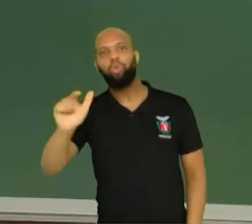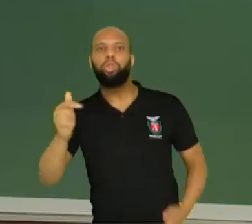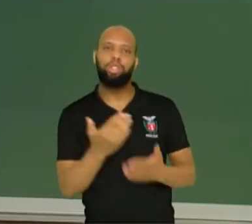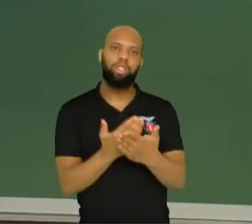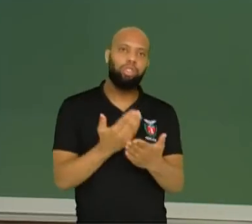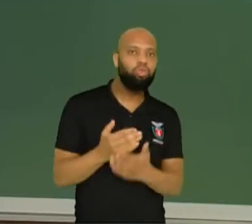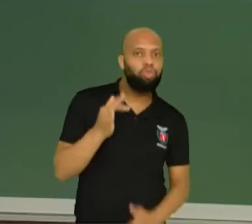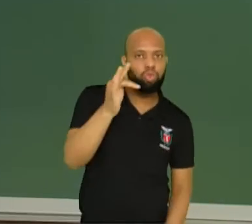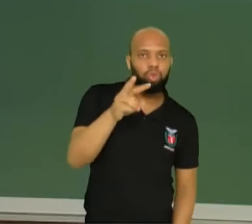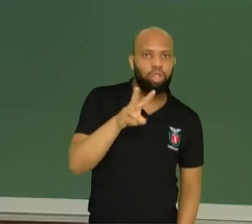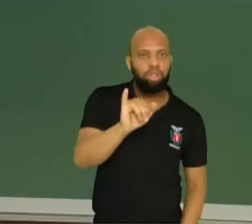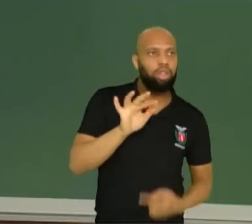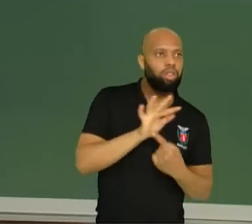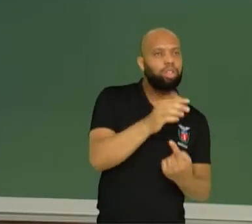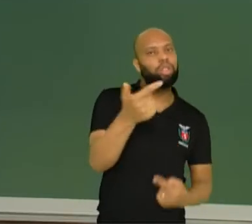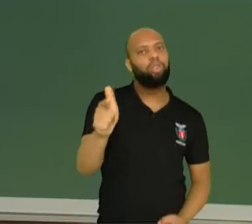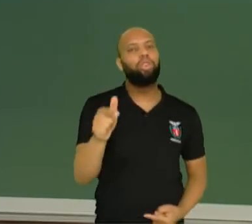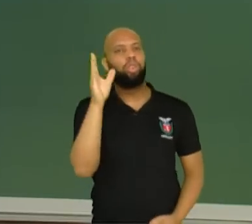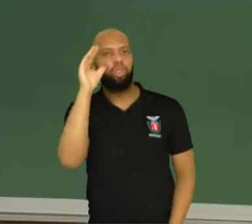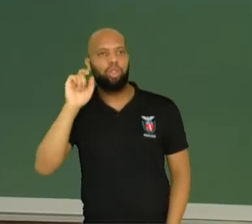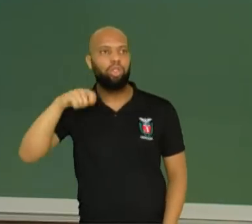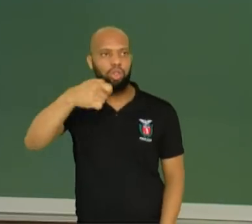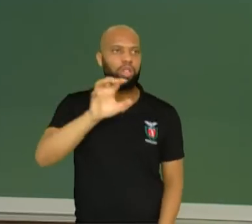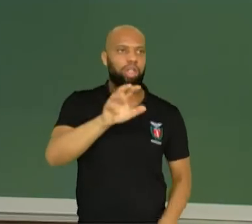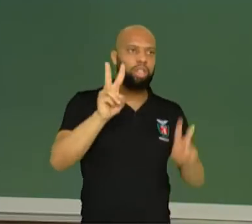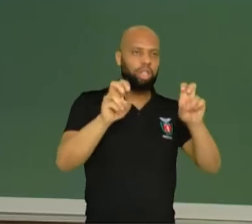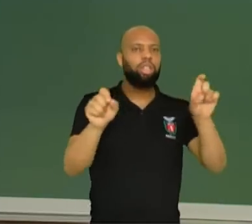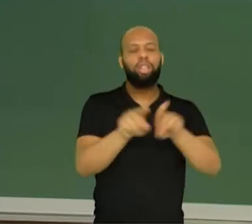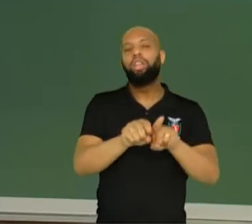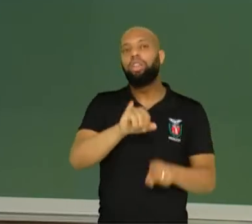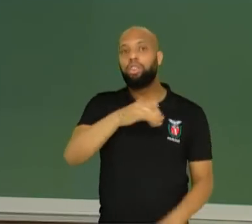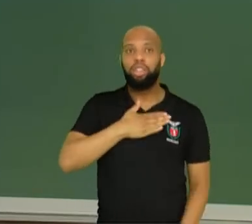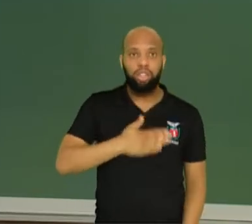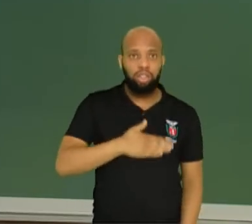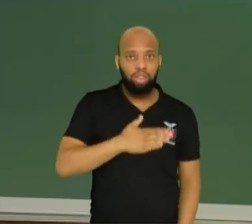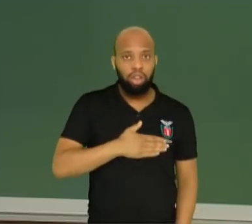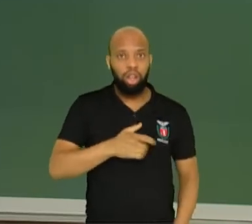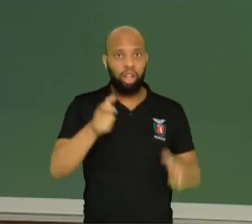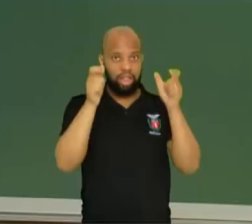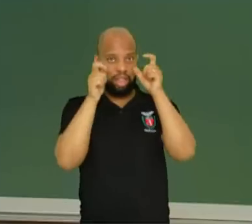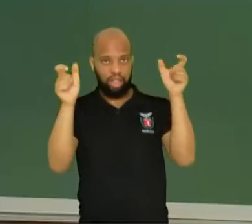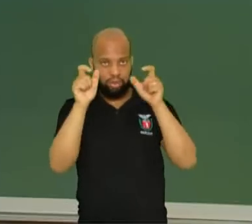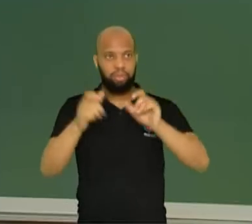para frente, eu vou trazer outras curiosidades sobre esse assunto ainda. Então, se você gosta, fica ligadinho.